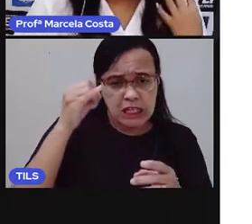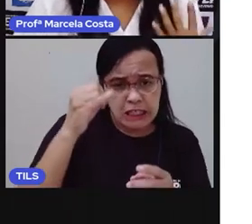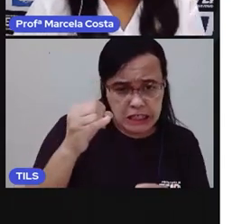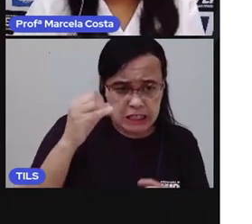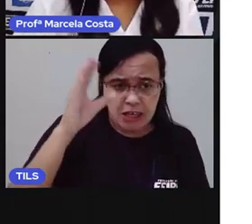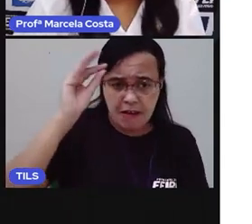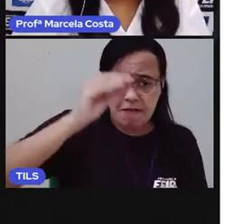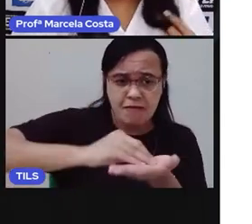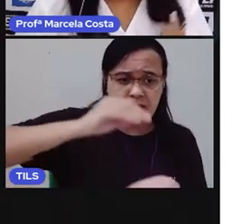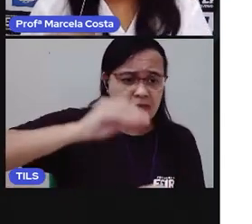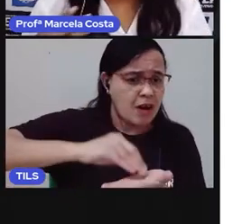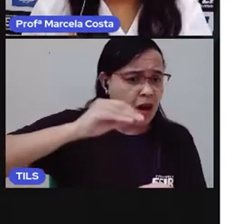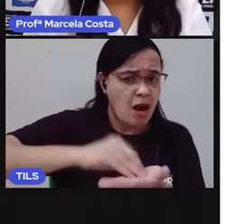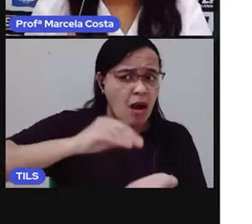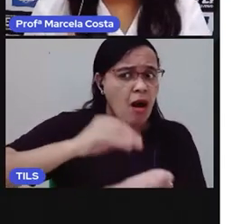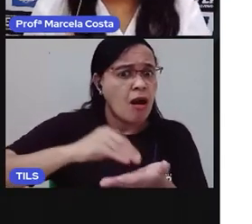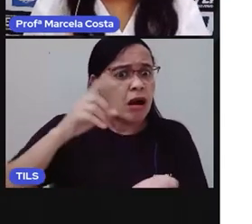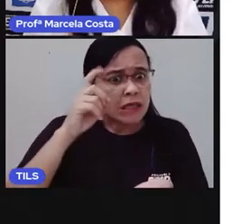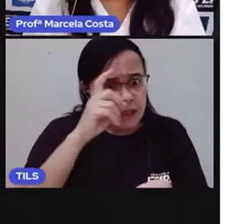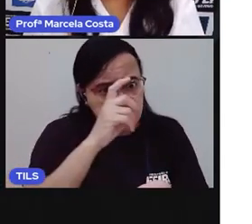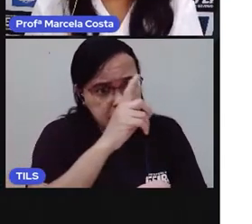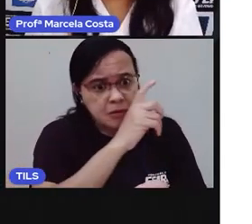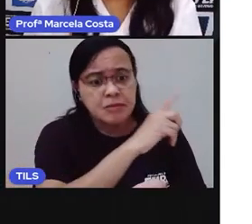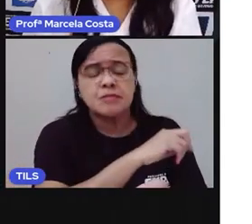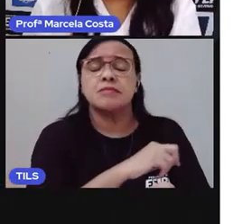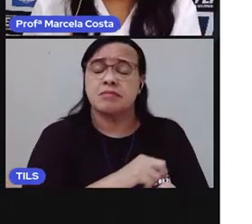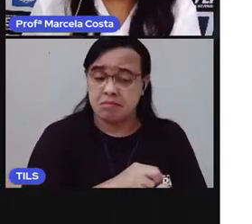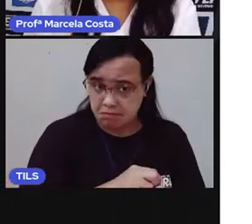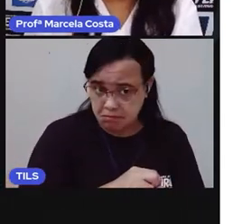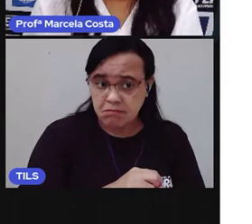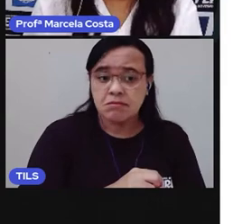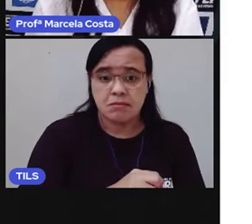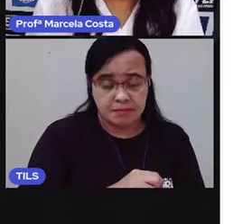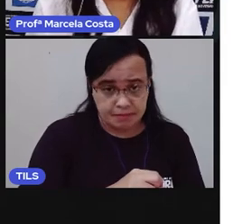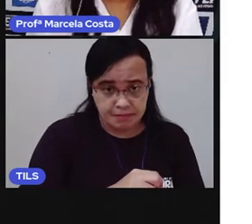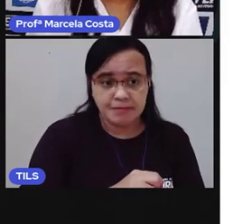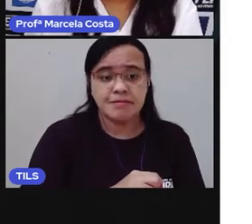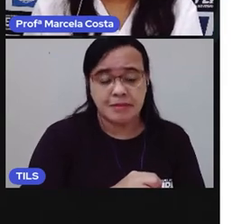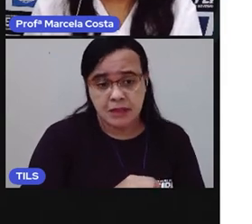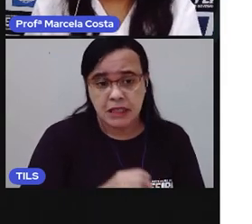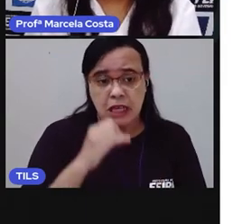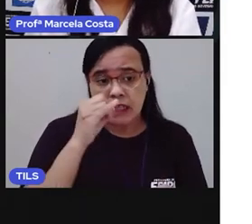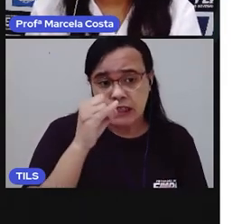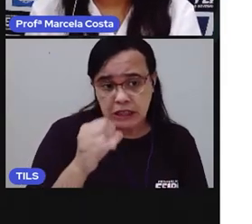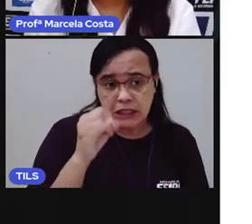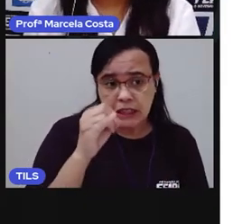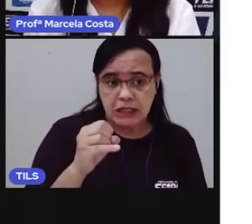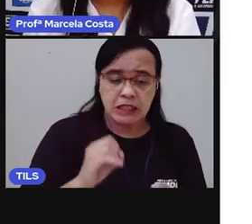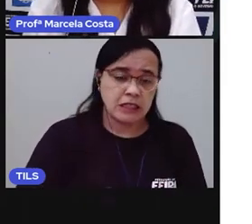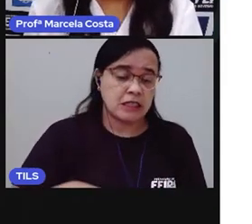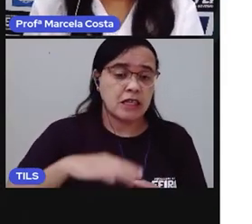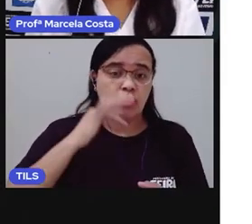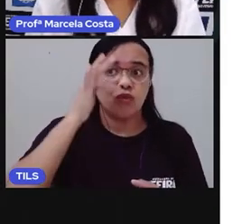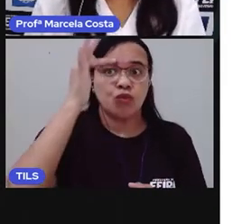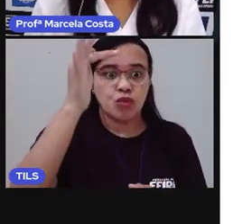fica desfalcado, né? Vai demorar um pouquinho se você estiver ainda na fase de nascer